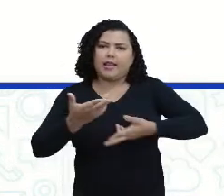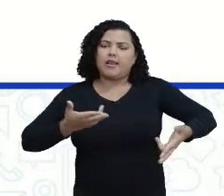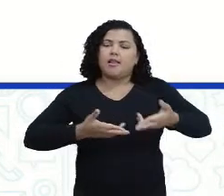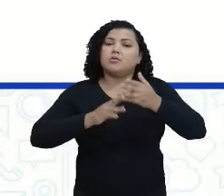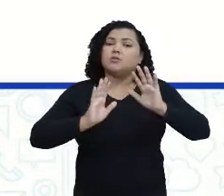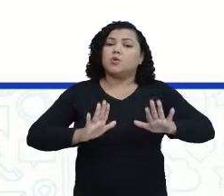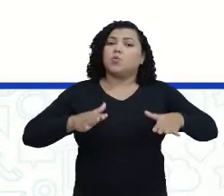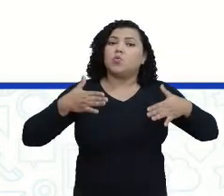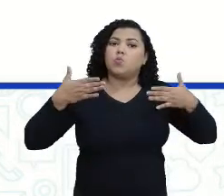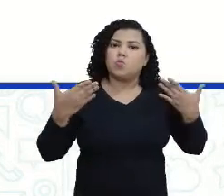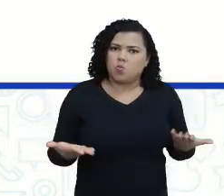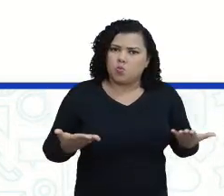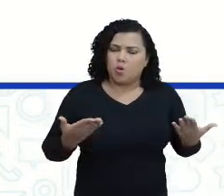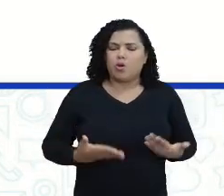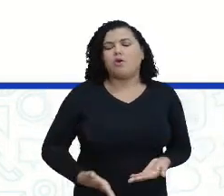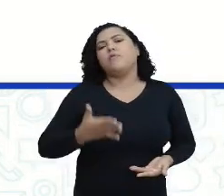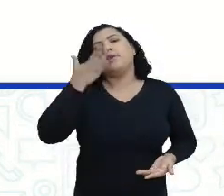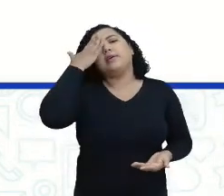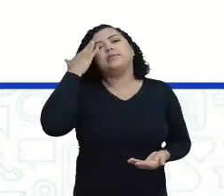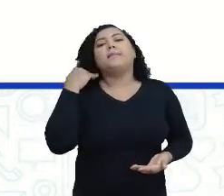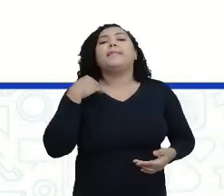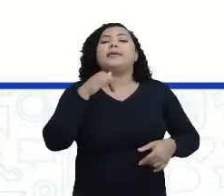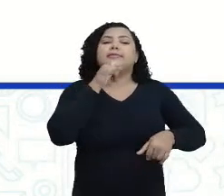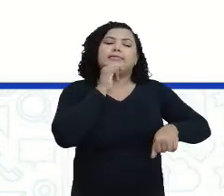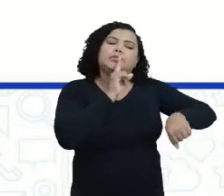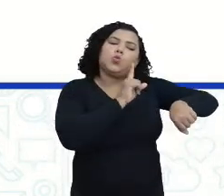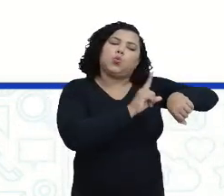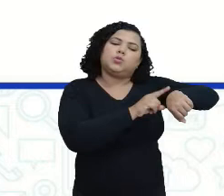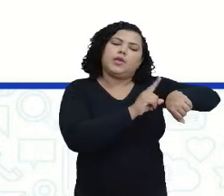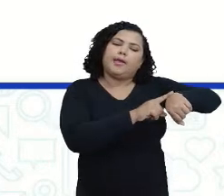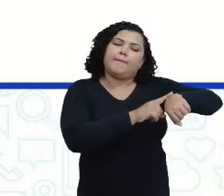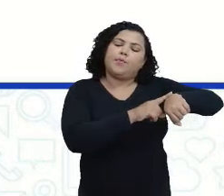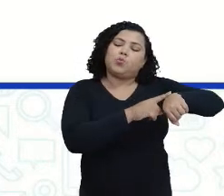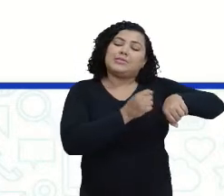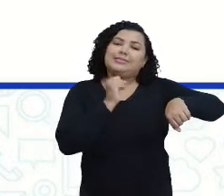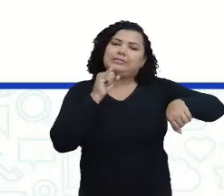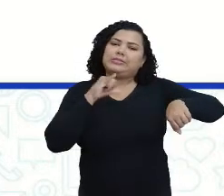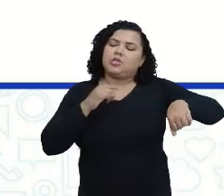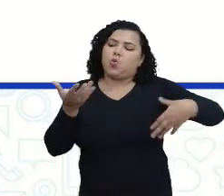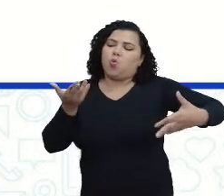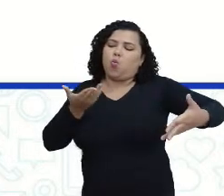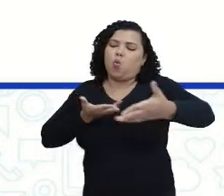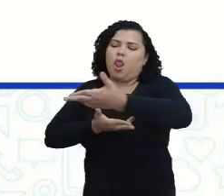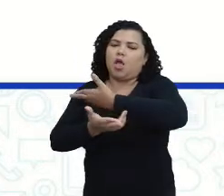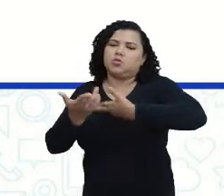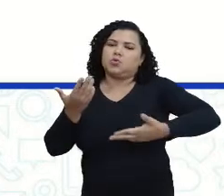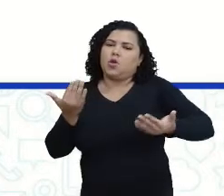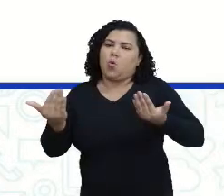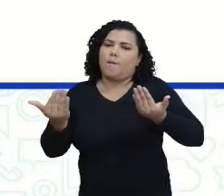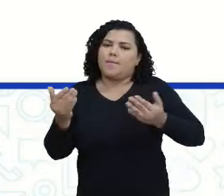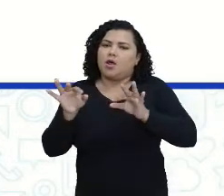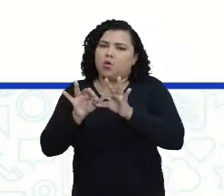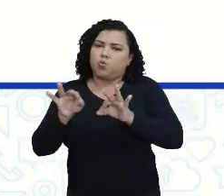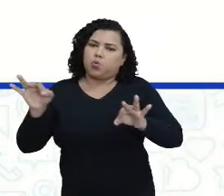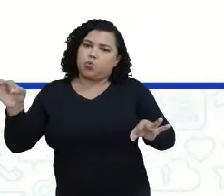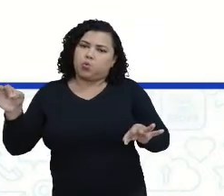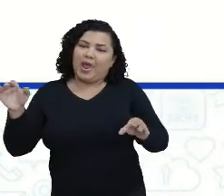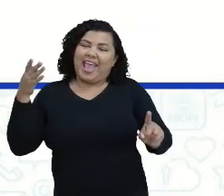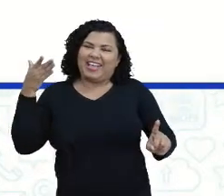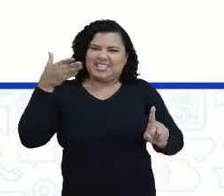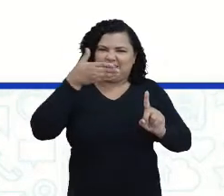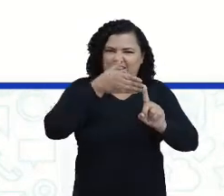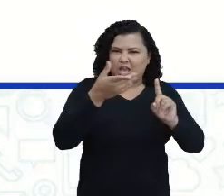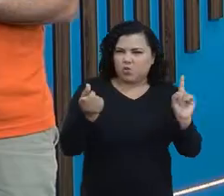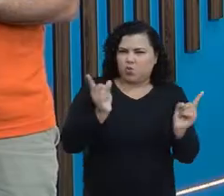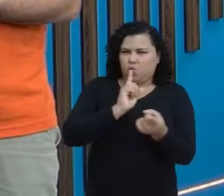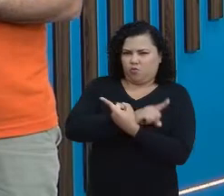eu vou querer saber se a grandeza tempo, quando se relaciona com a grandeza distância, elas são diretamente ou